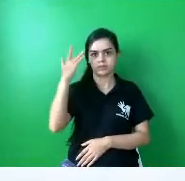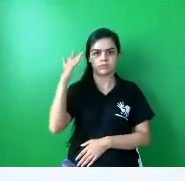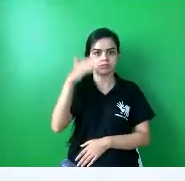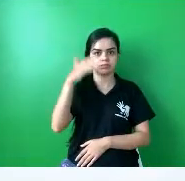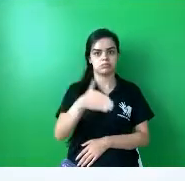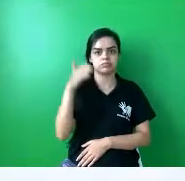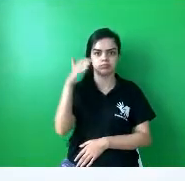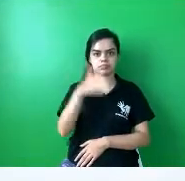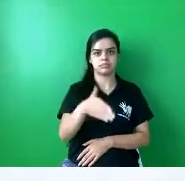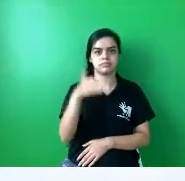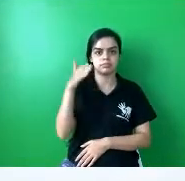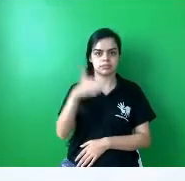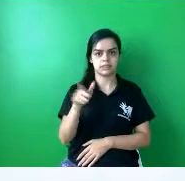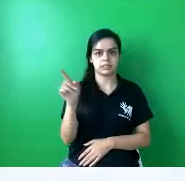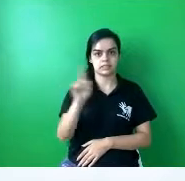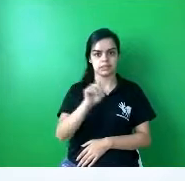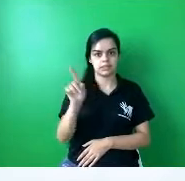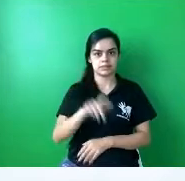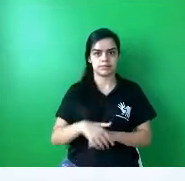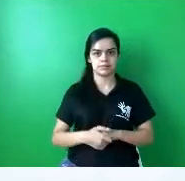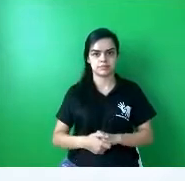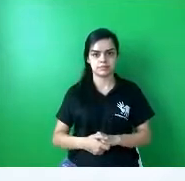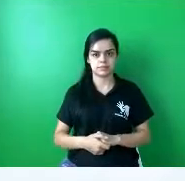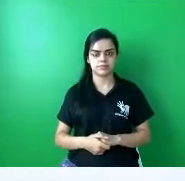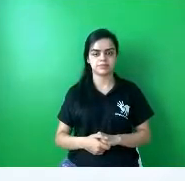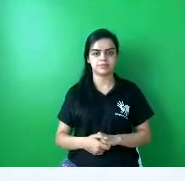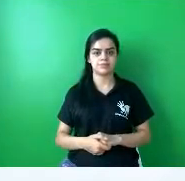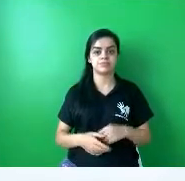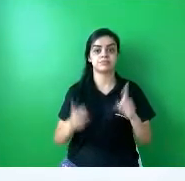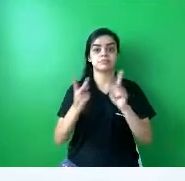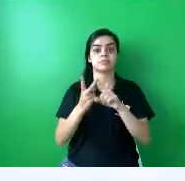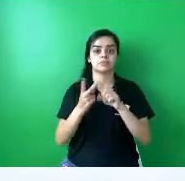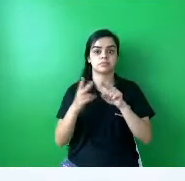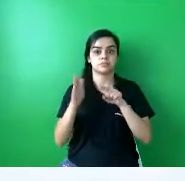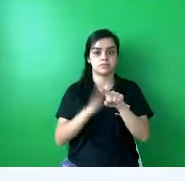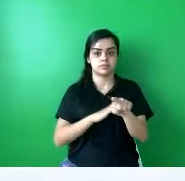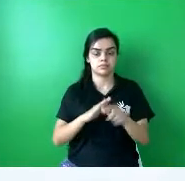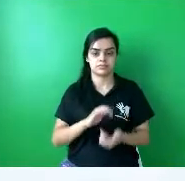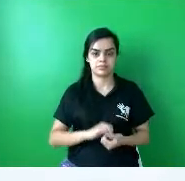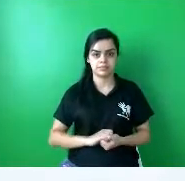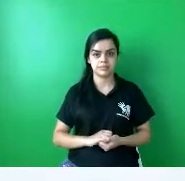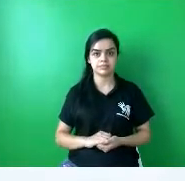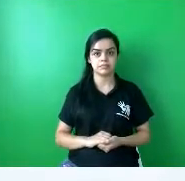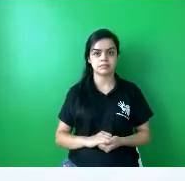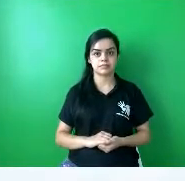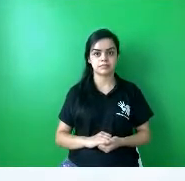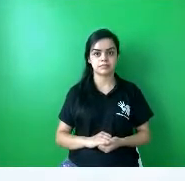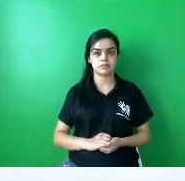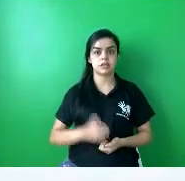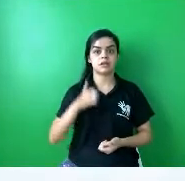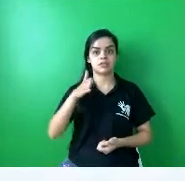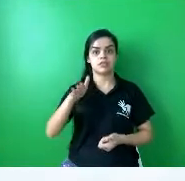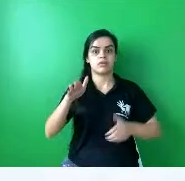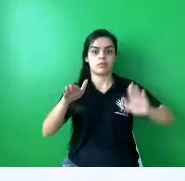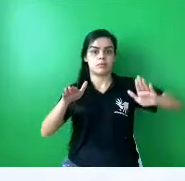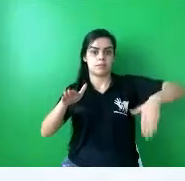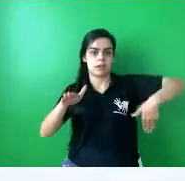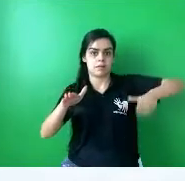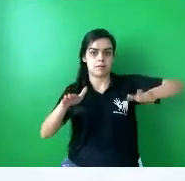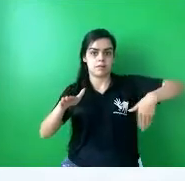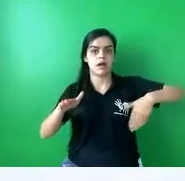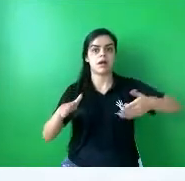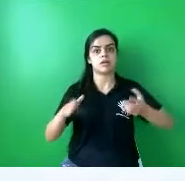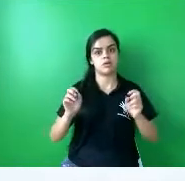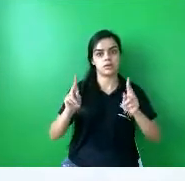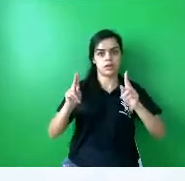acessar essa área comum, Tá. infelizmente. E outra pergunta que não quer calar. Tá, eu Hum. vou para a praia, estou lá no meu quarto, que é onde eu